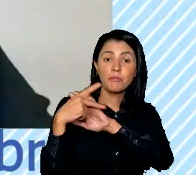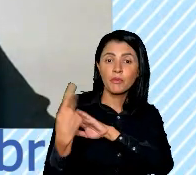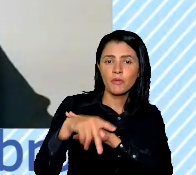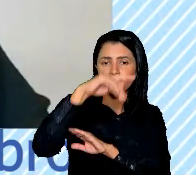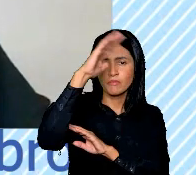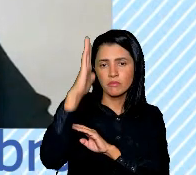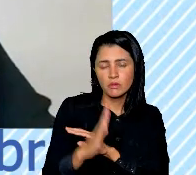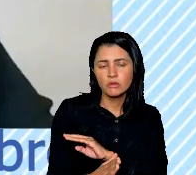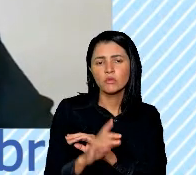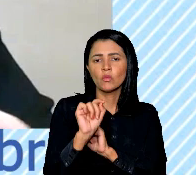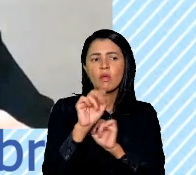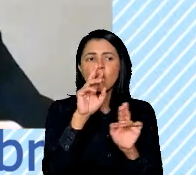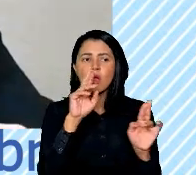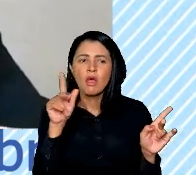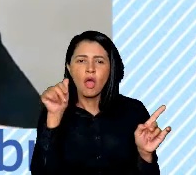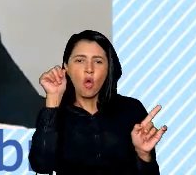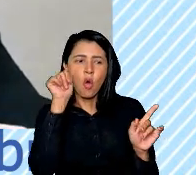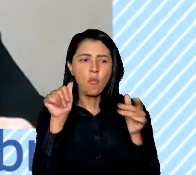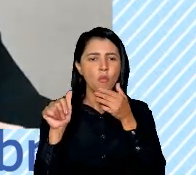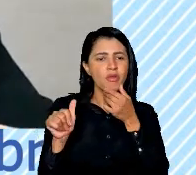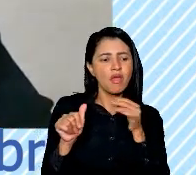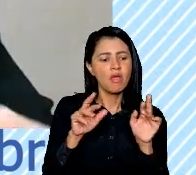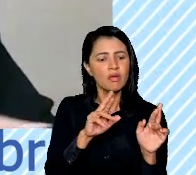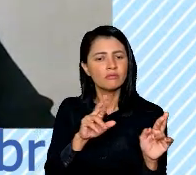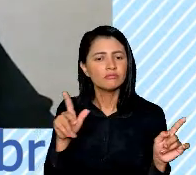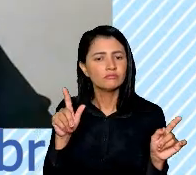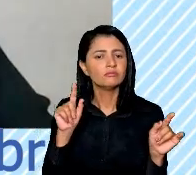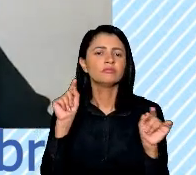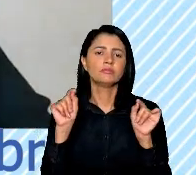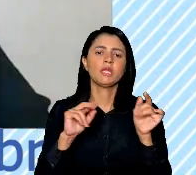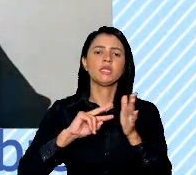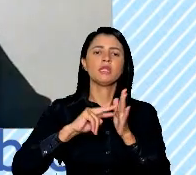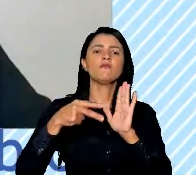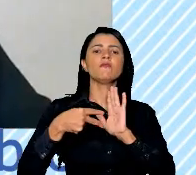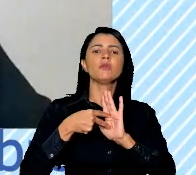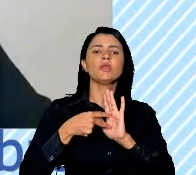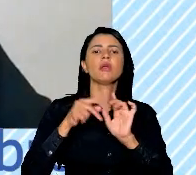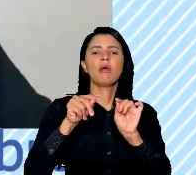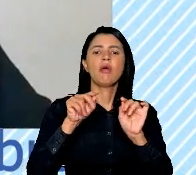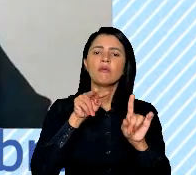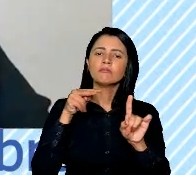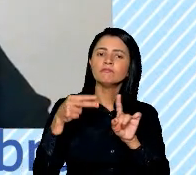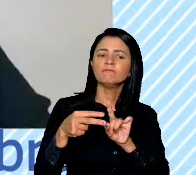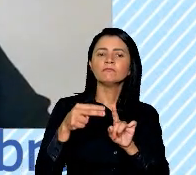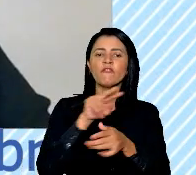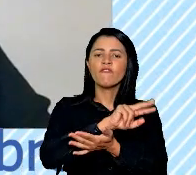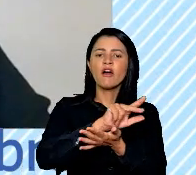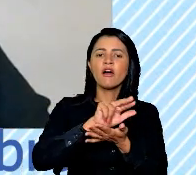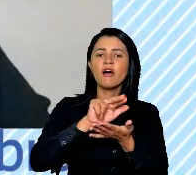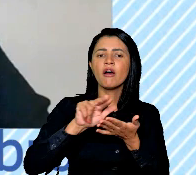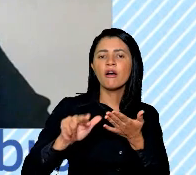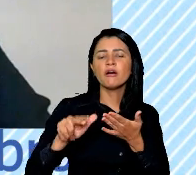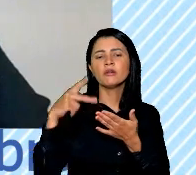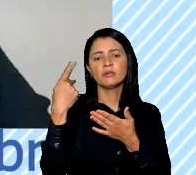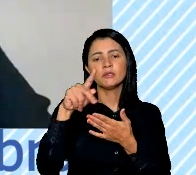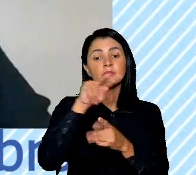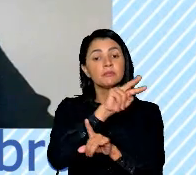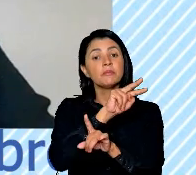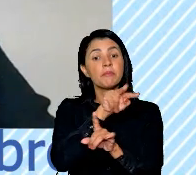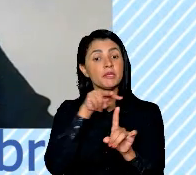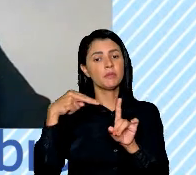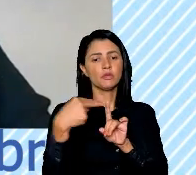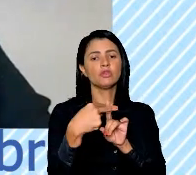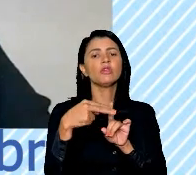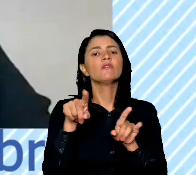as diferenças entre homens e mulheres significam perspectivas diversas, e essas perspectivas